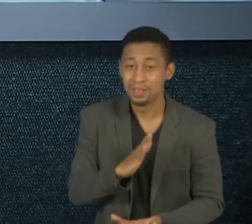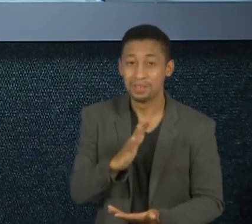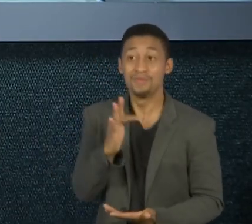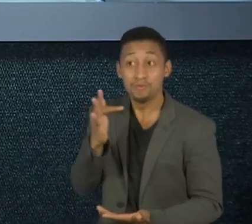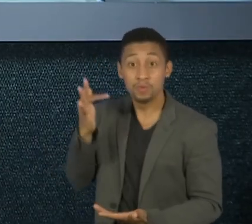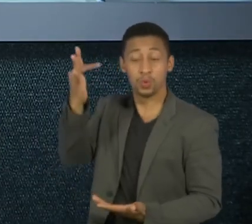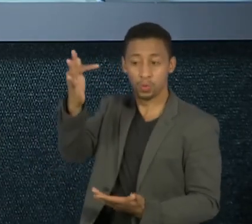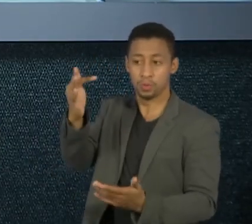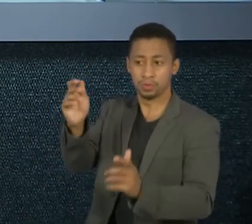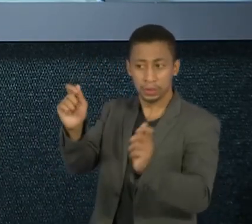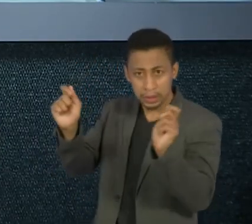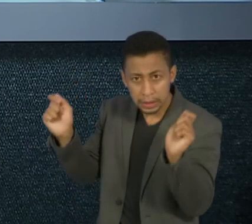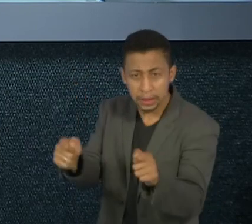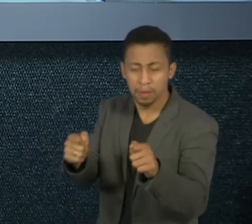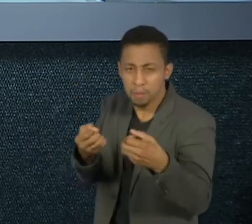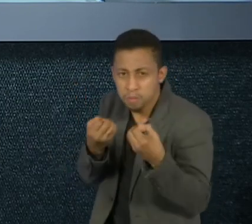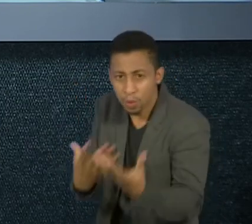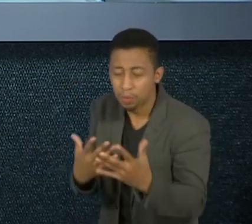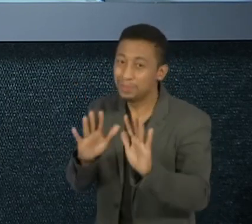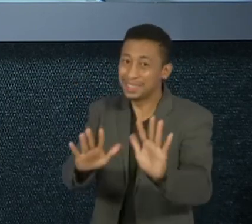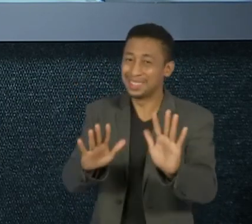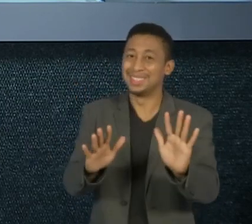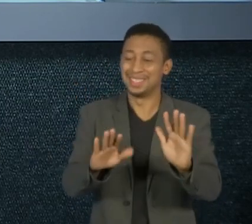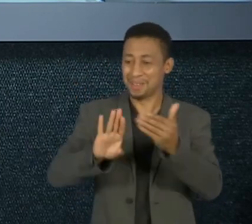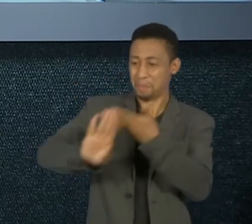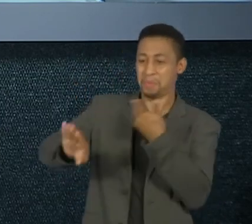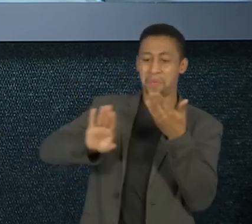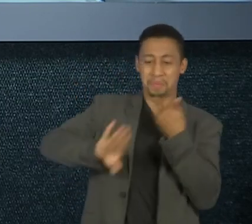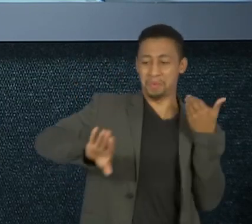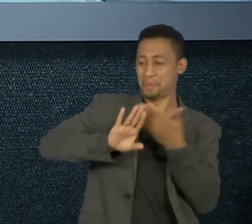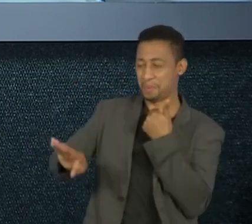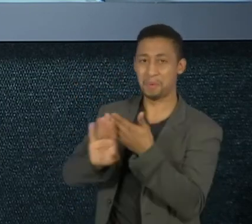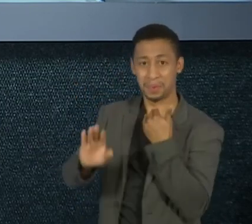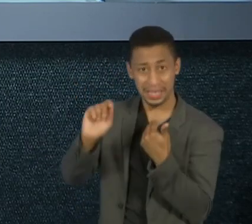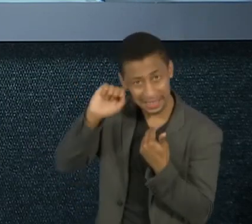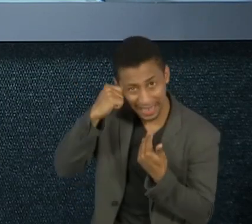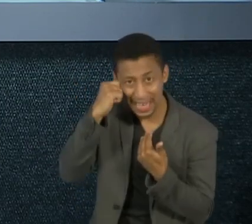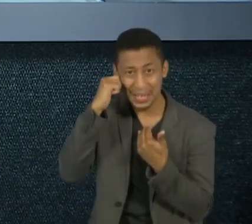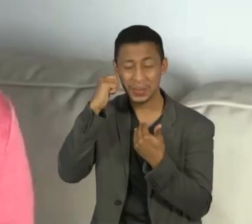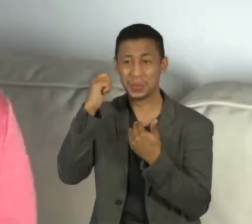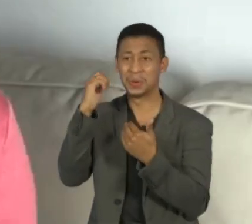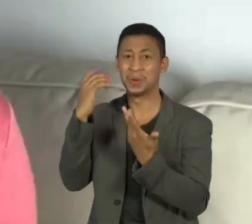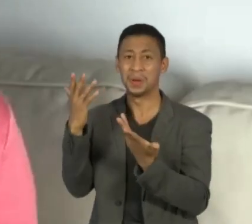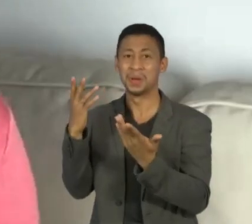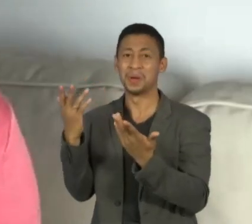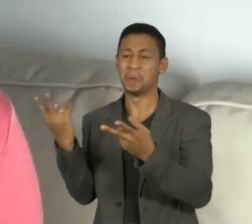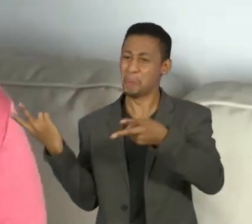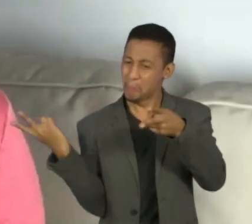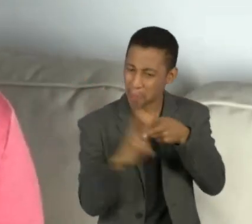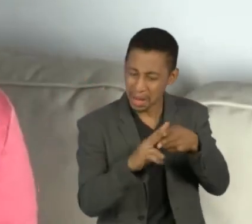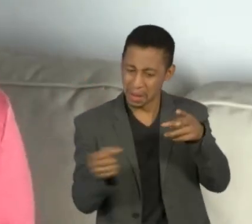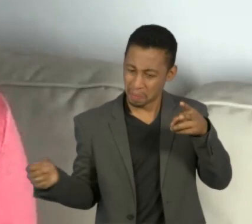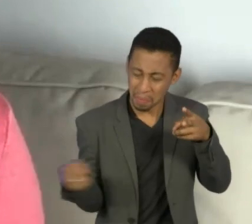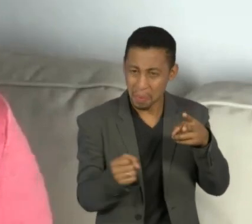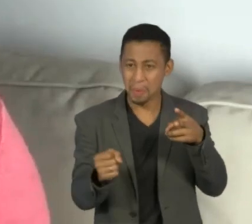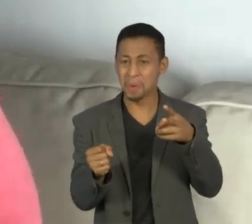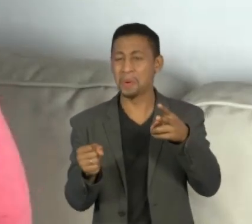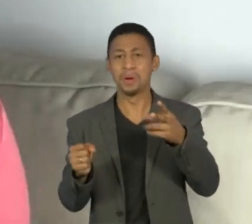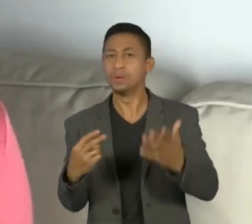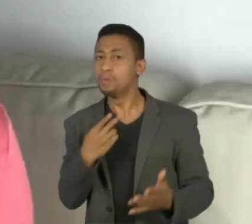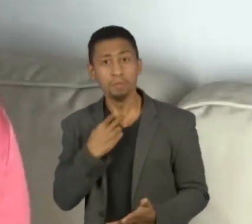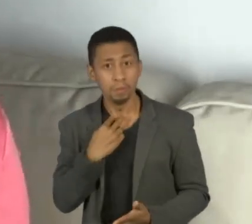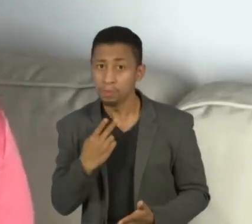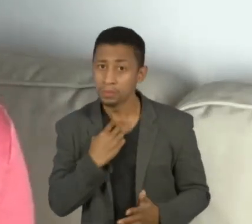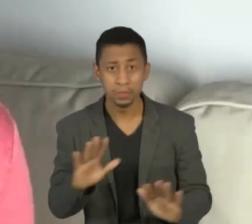continuar encarcerando os nossos jovens negros, nós não podemos continuar matando os nossos jovens negros, nós não podemos colocar os nossos